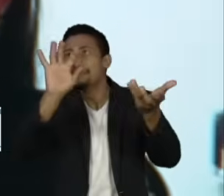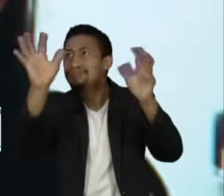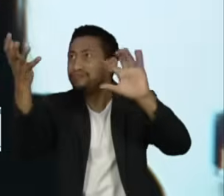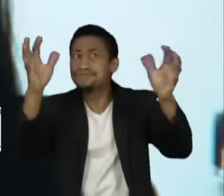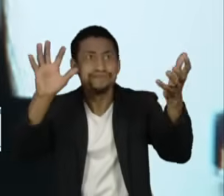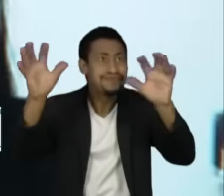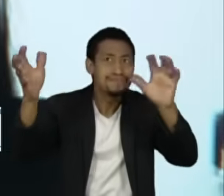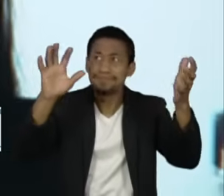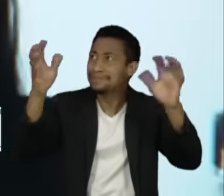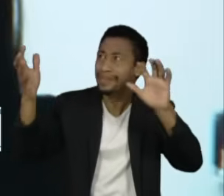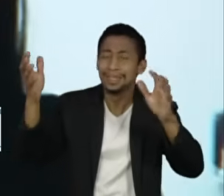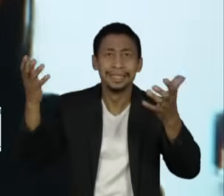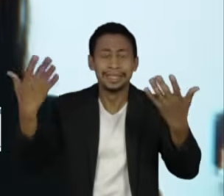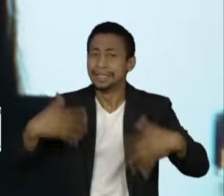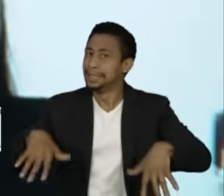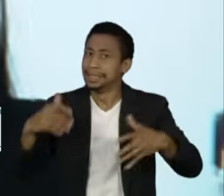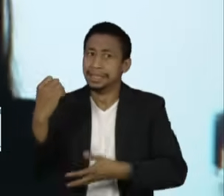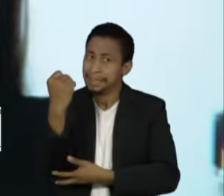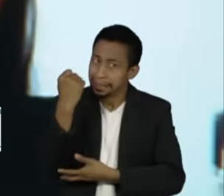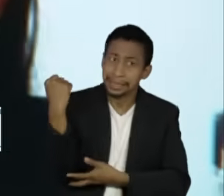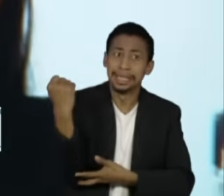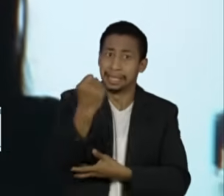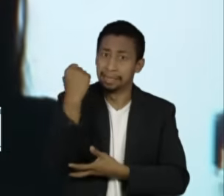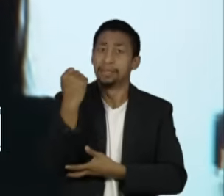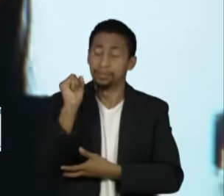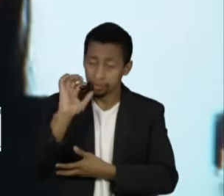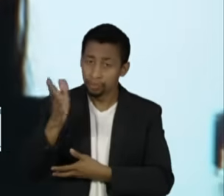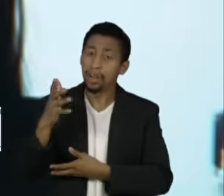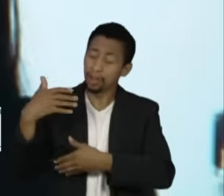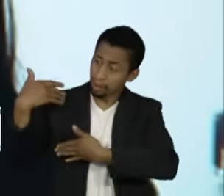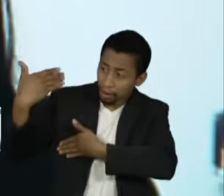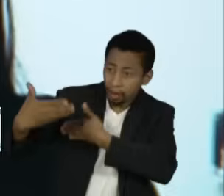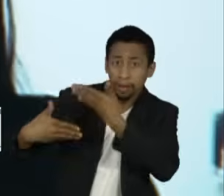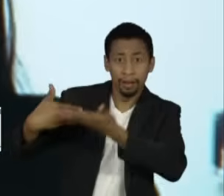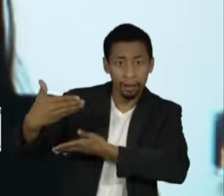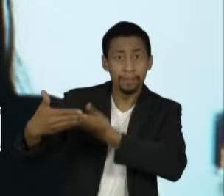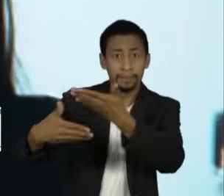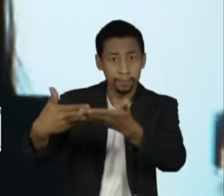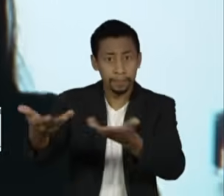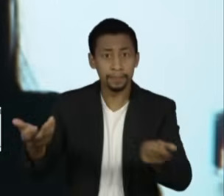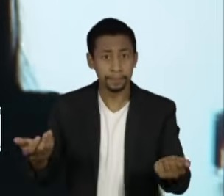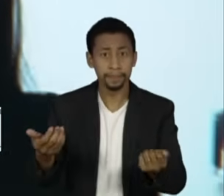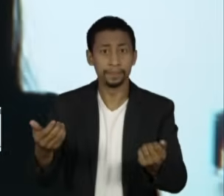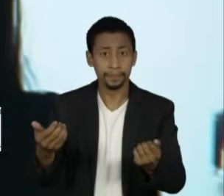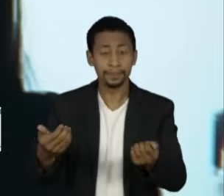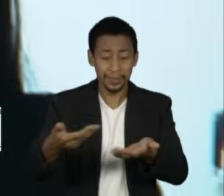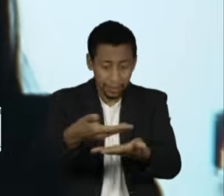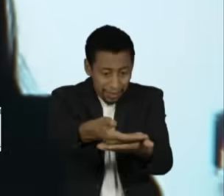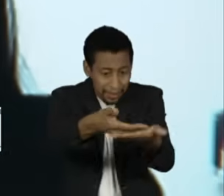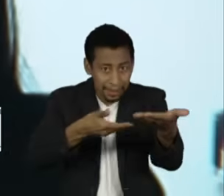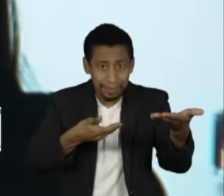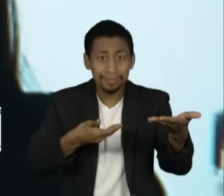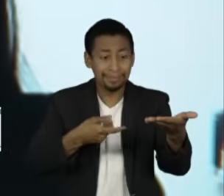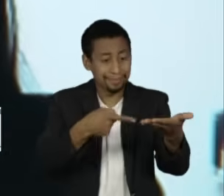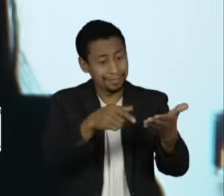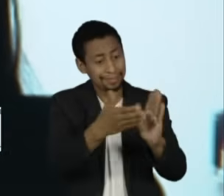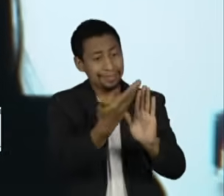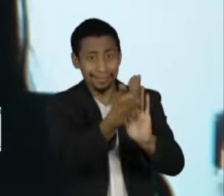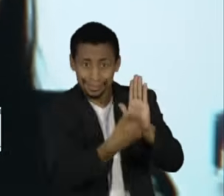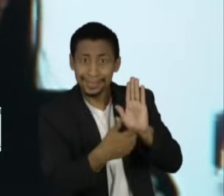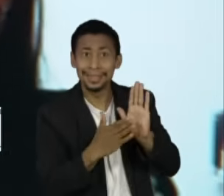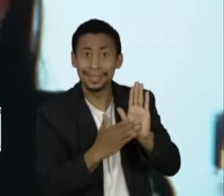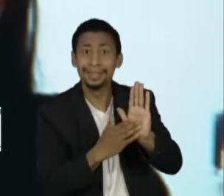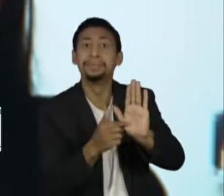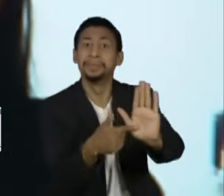mais severos vão acontecer e já estão acontecendo. E o relatório nos mostra que